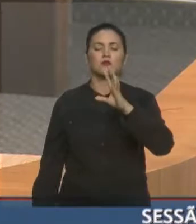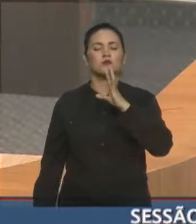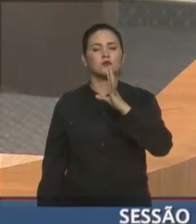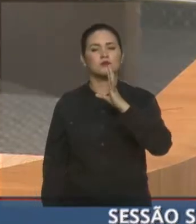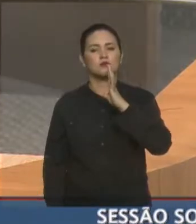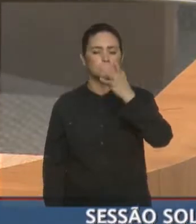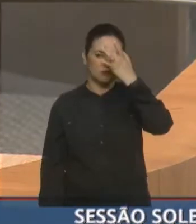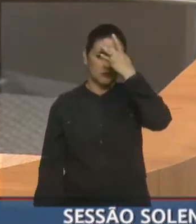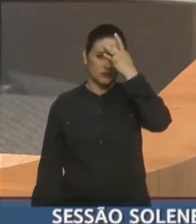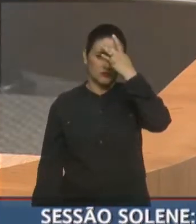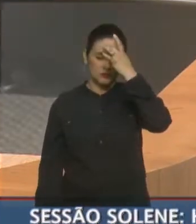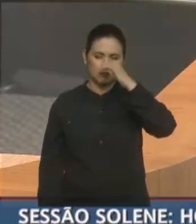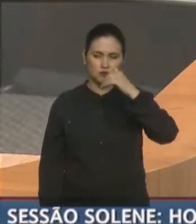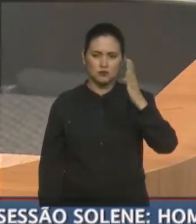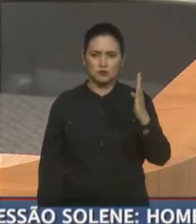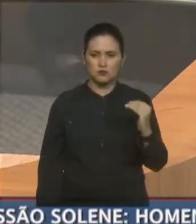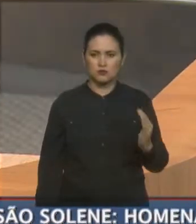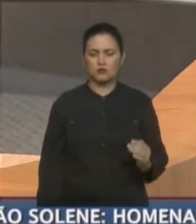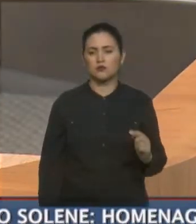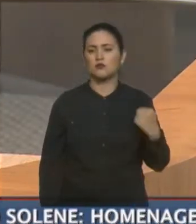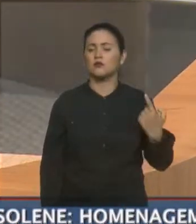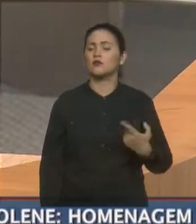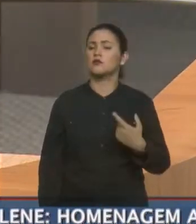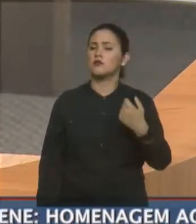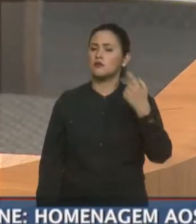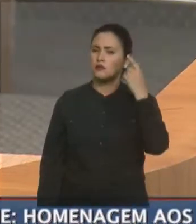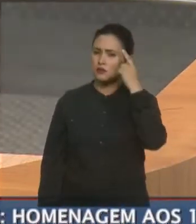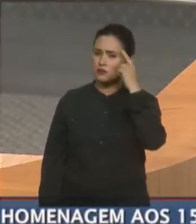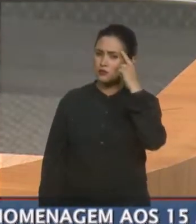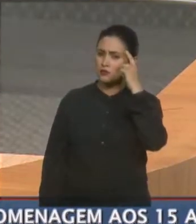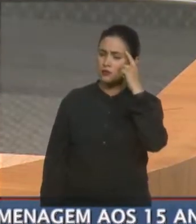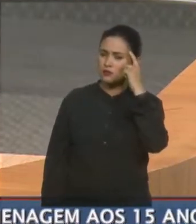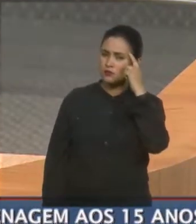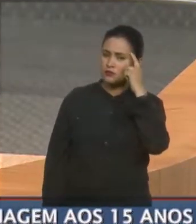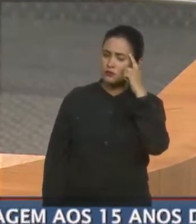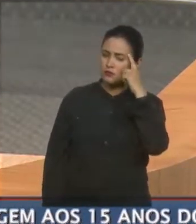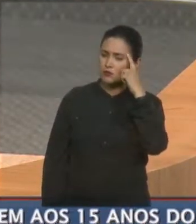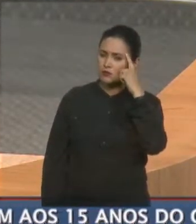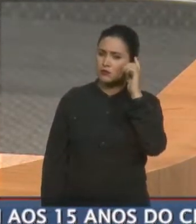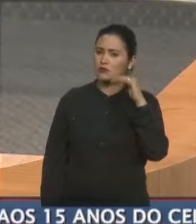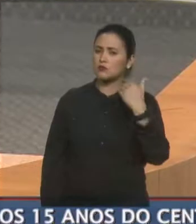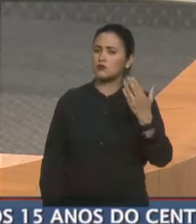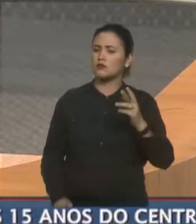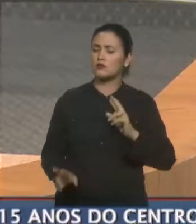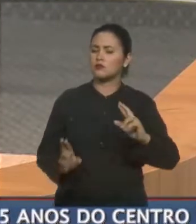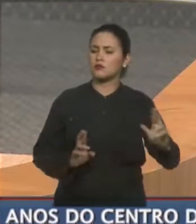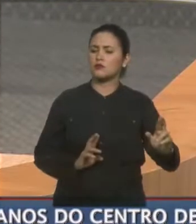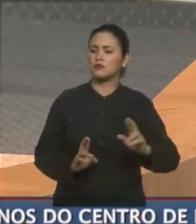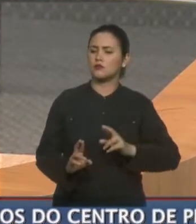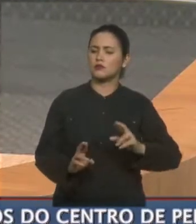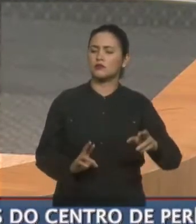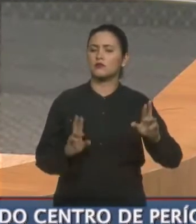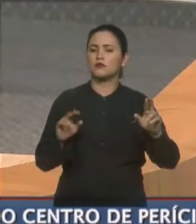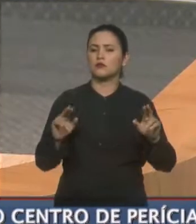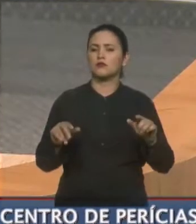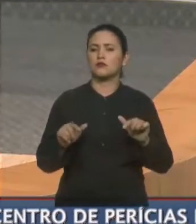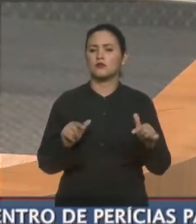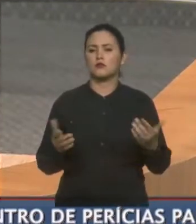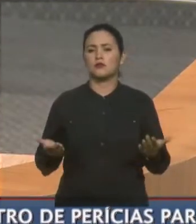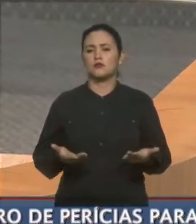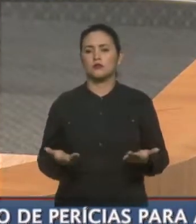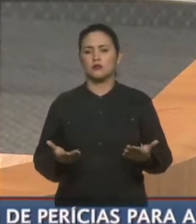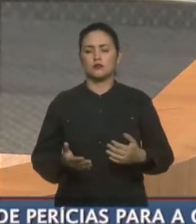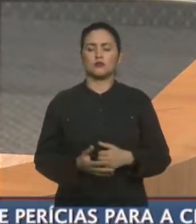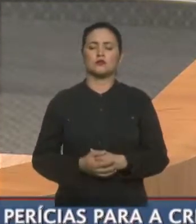a pergunta que nós temos que nos fazer é o que é que tem essa questão exatamente com o tema que nós estamos trabalhando hoje. É porque não tem